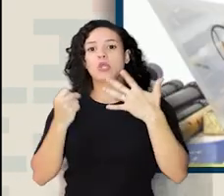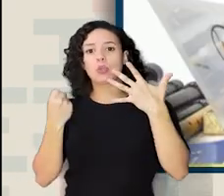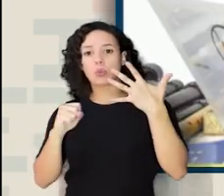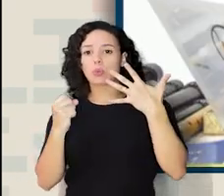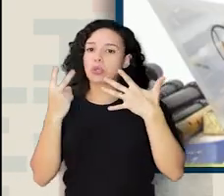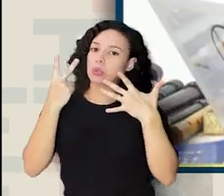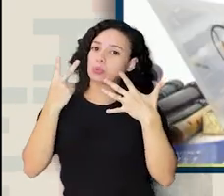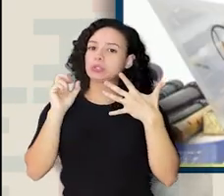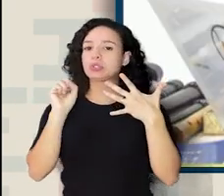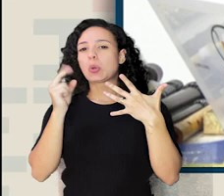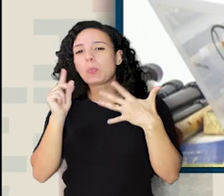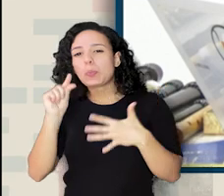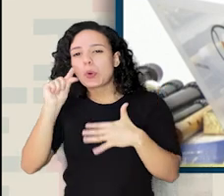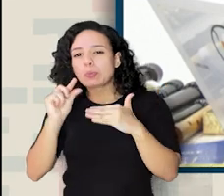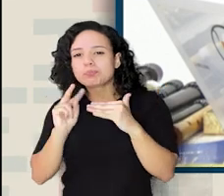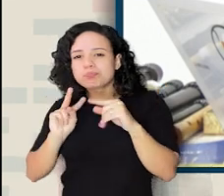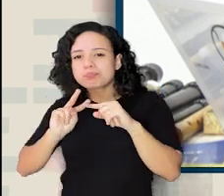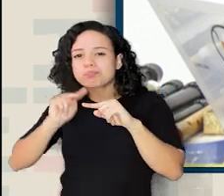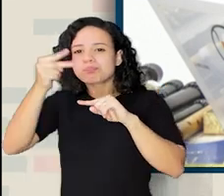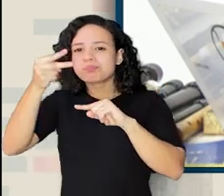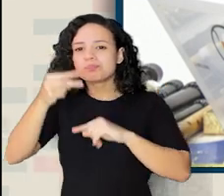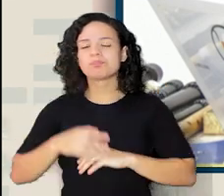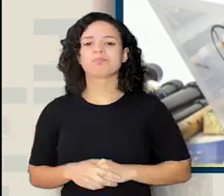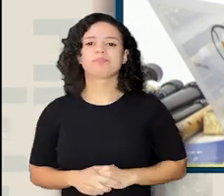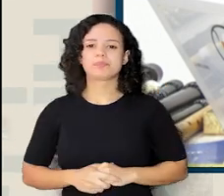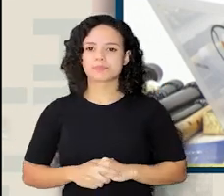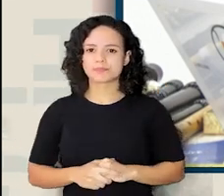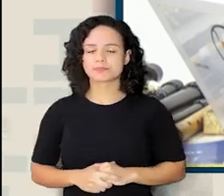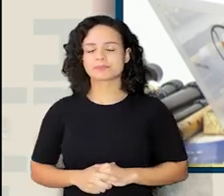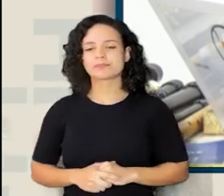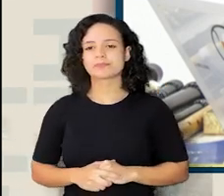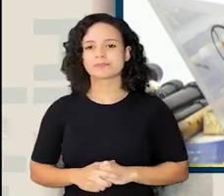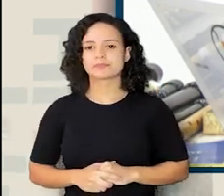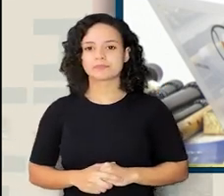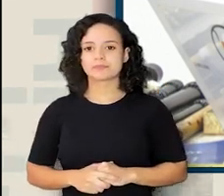E também 2 oitavas e um pouco mais.